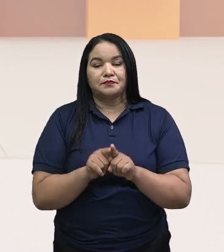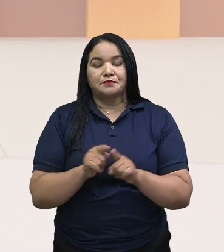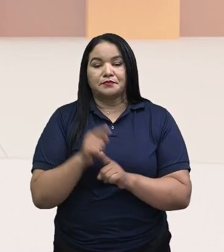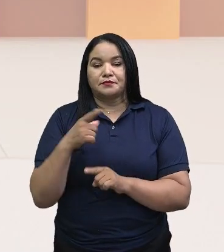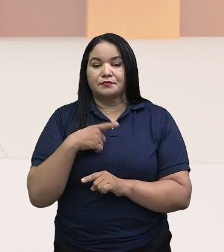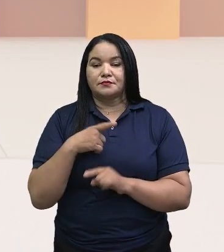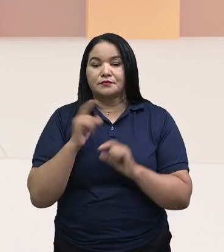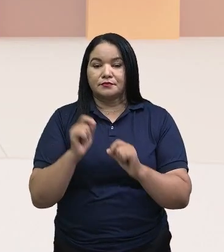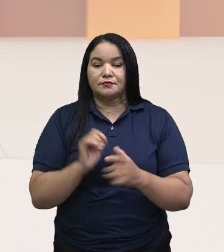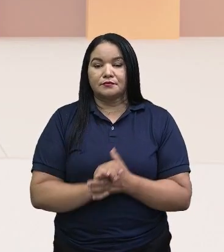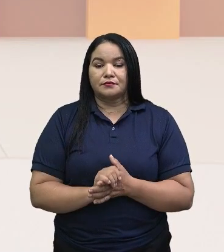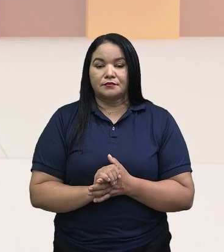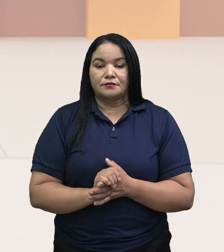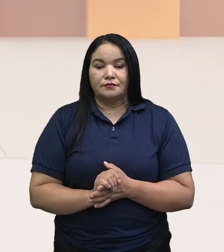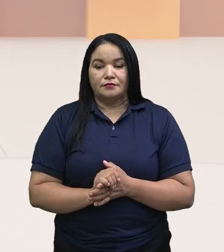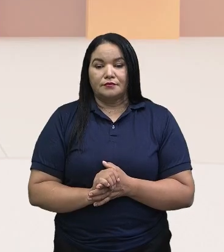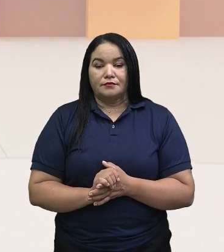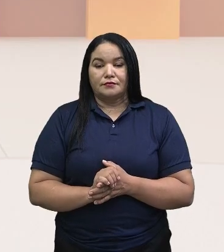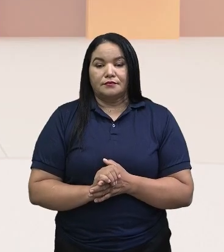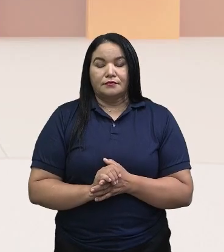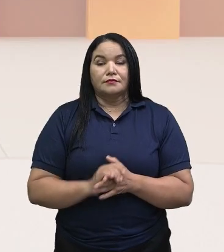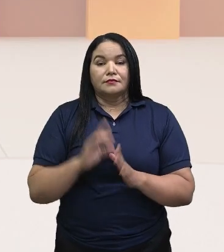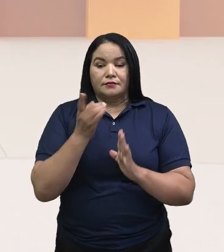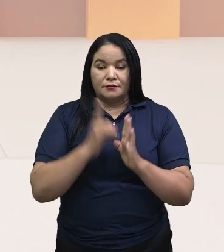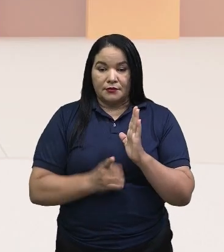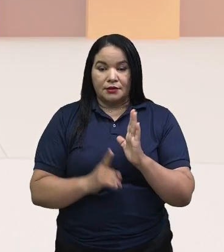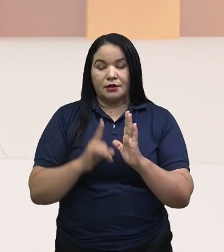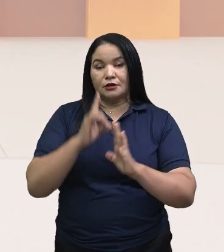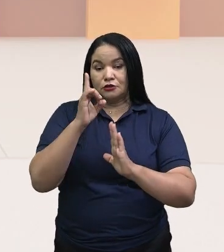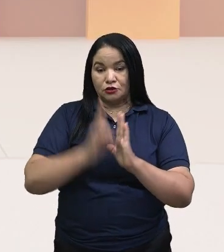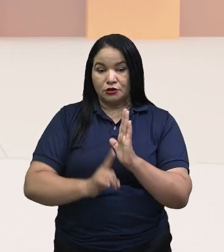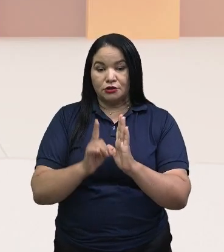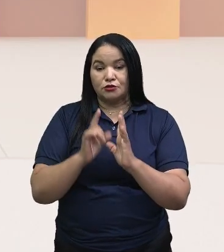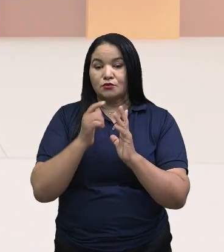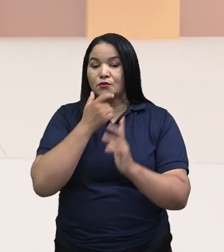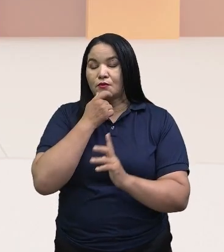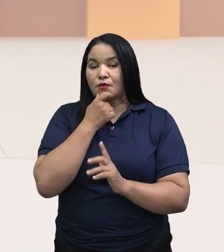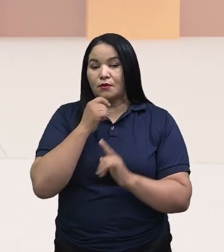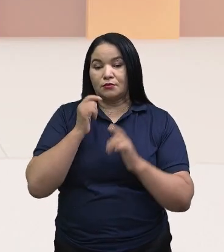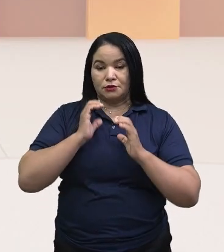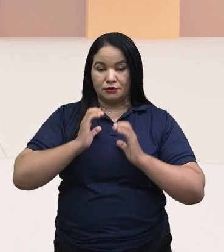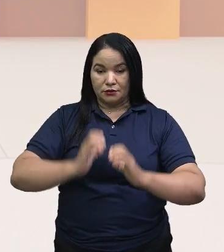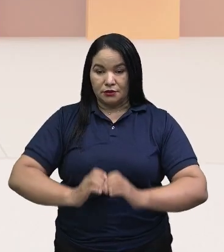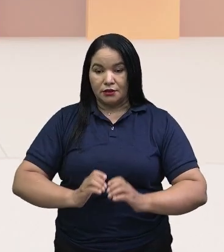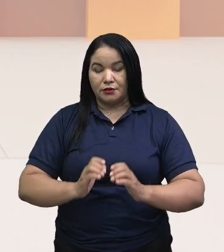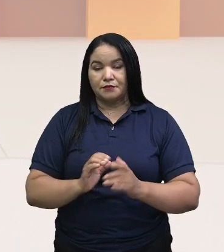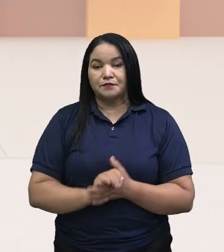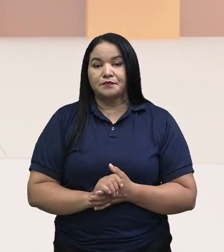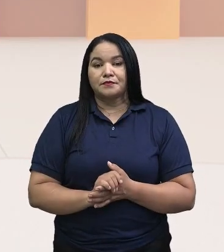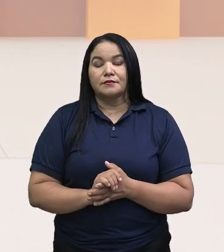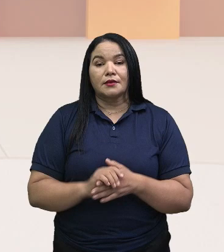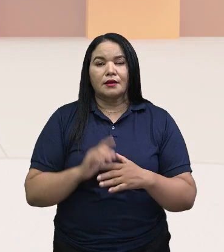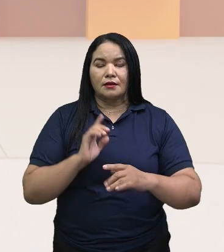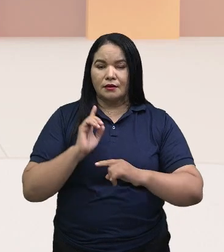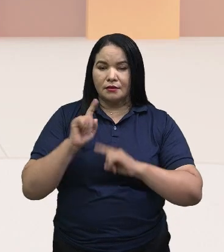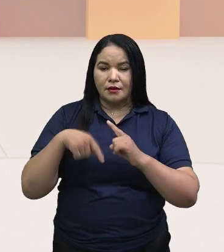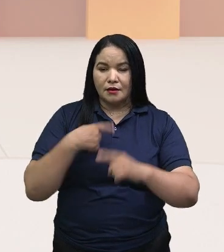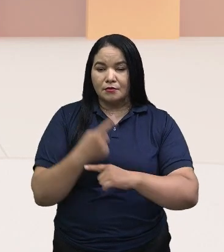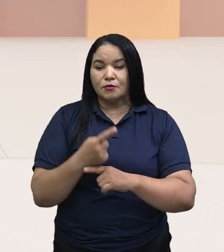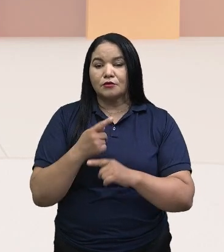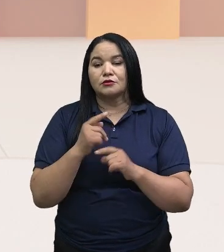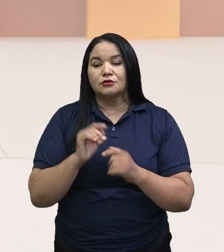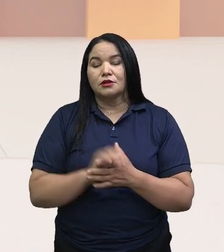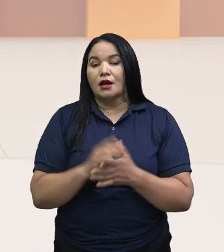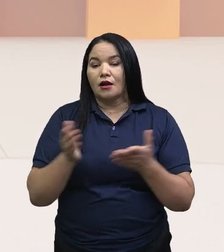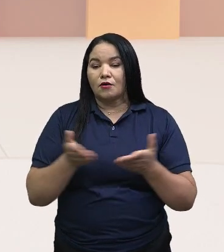a Declaração dos Direitos do Homem e do Cidadão, um pouco tempo depois,